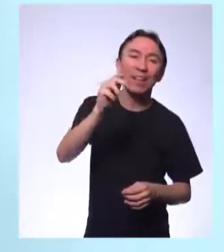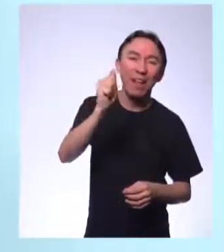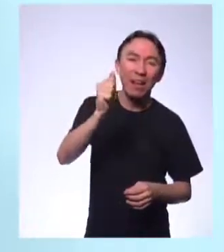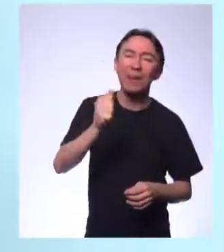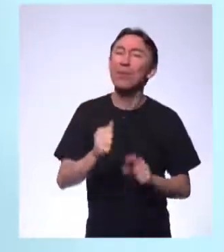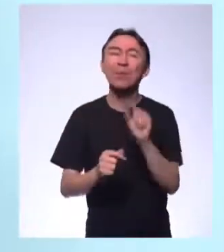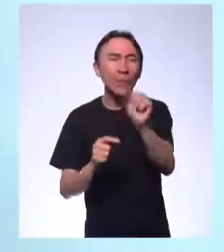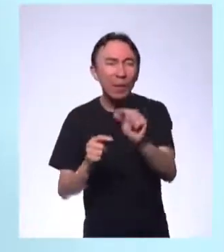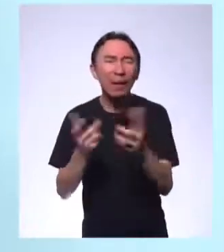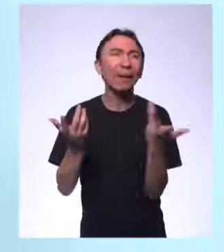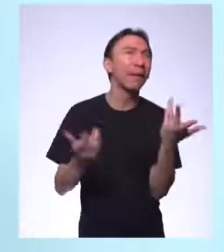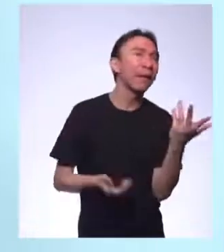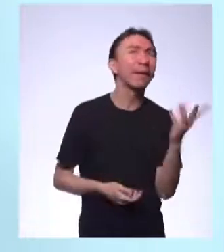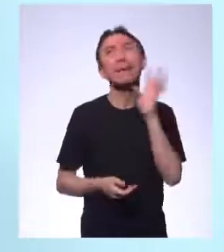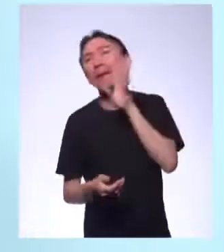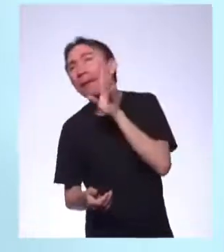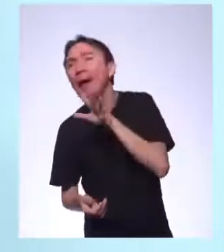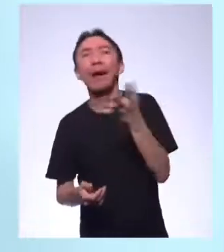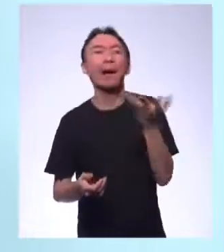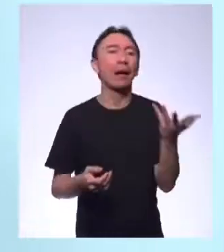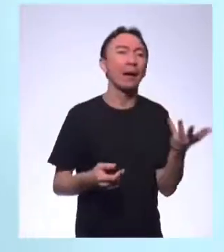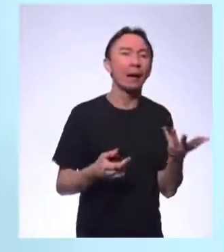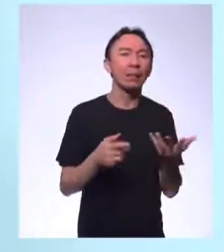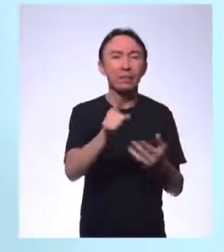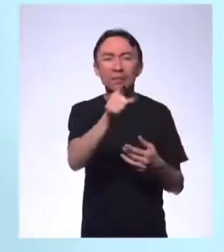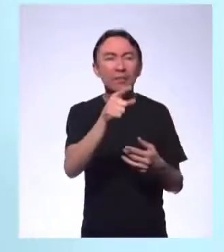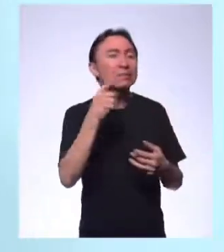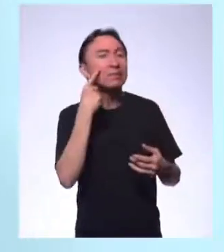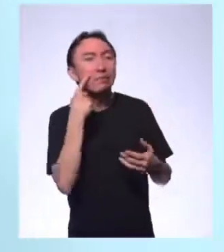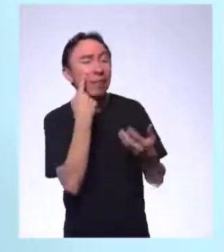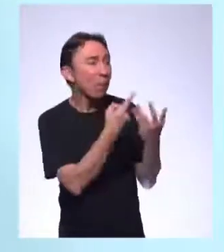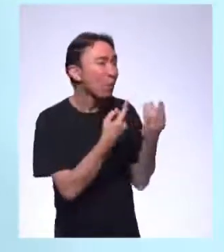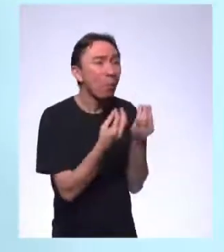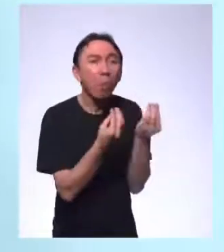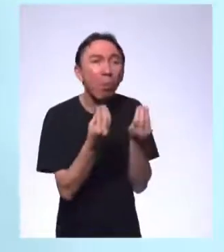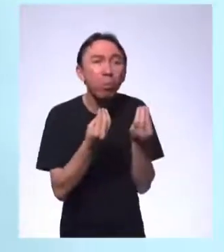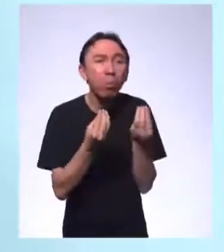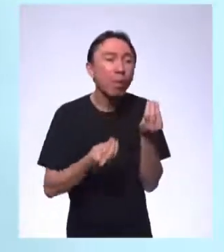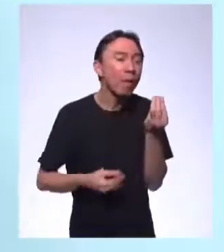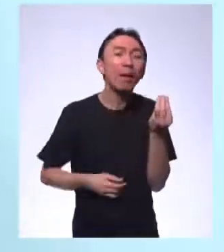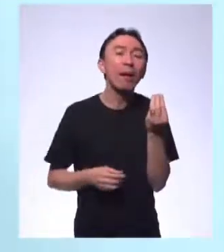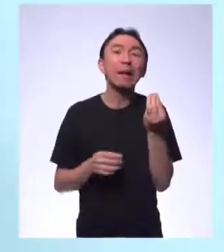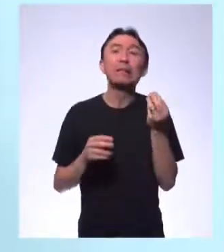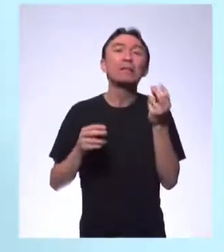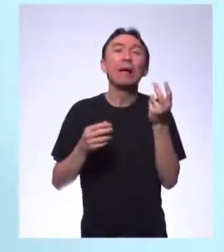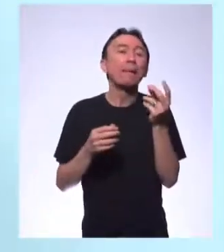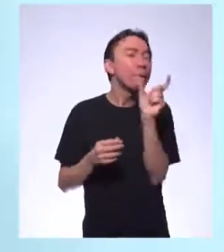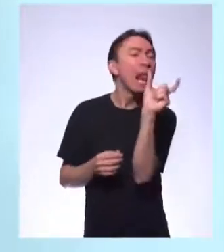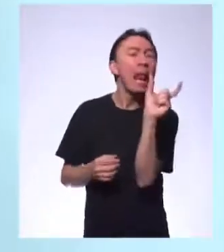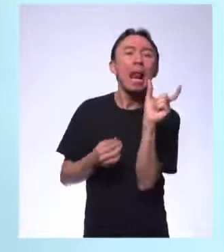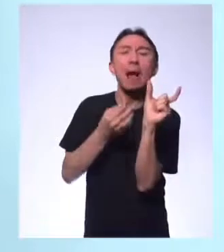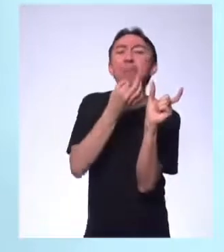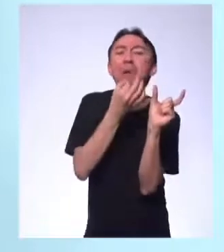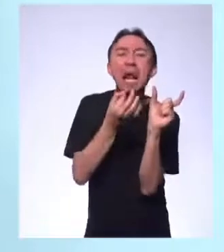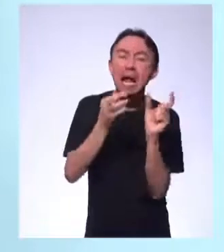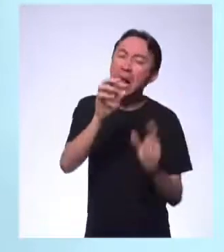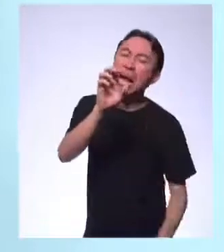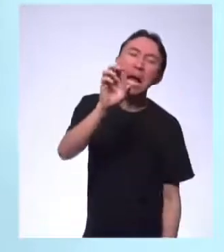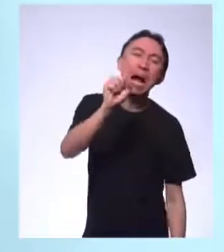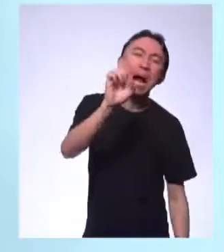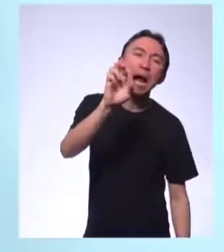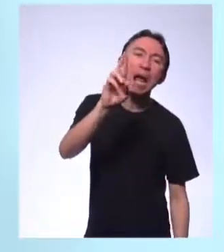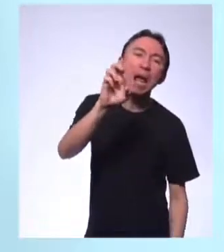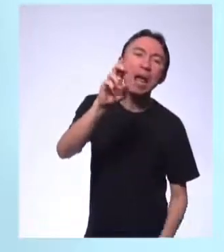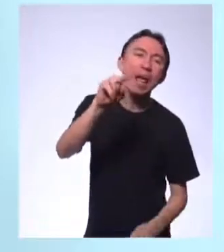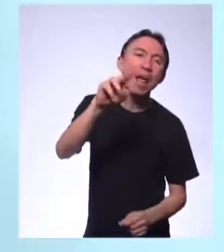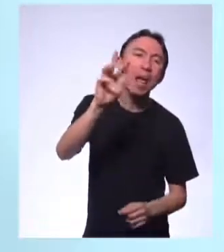é interessante, é despertar o interesse de vocês sobre o que é a resenha através da realidade de vocês, de filmes